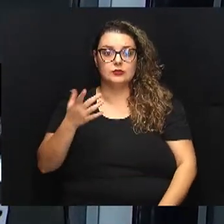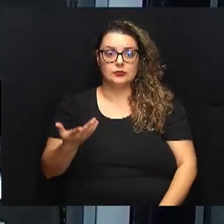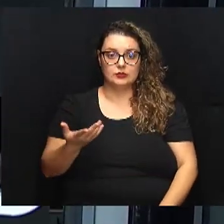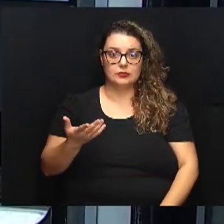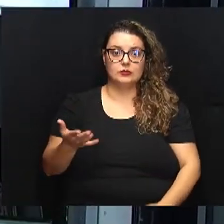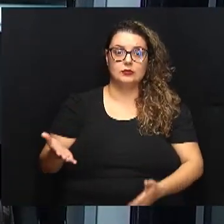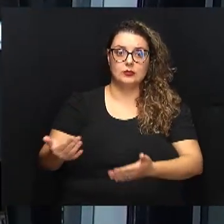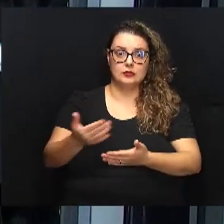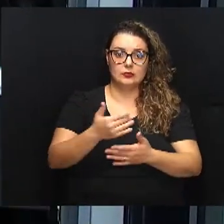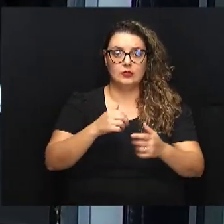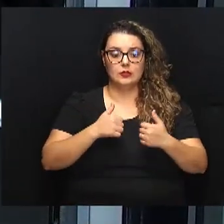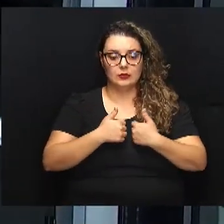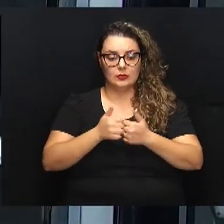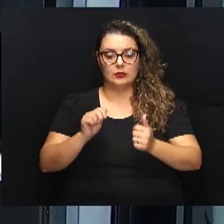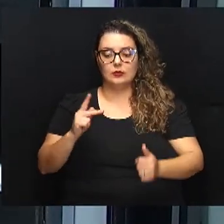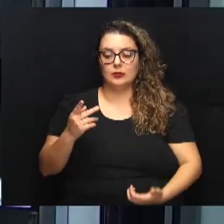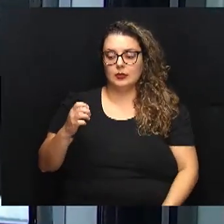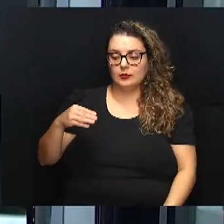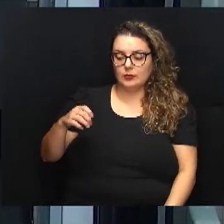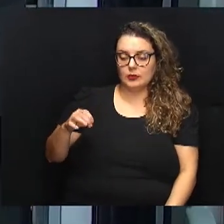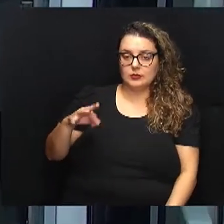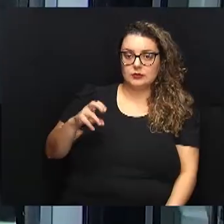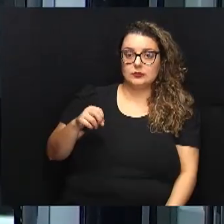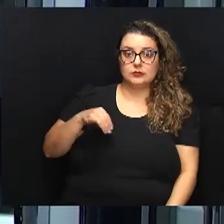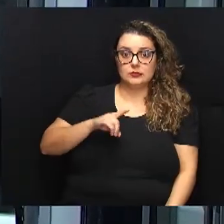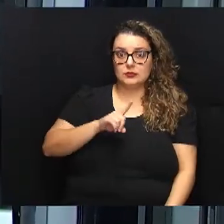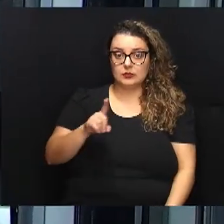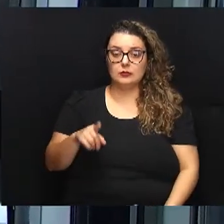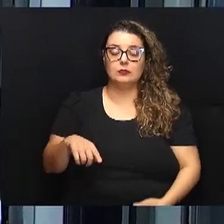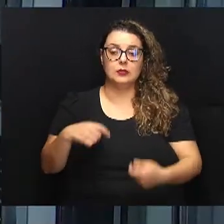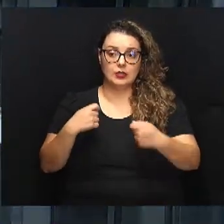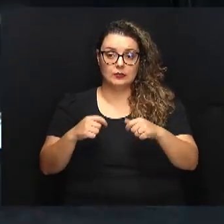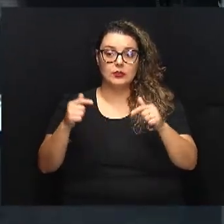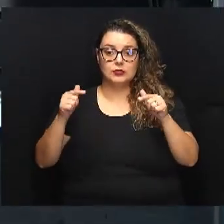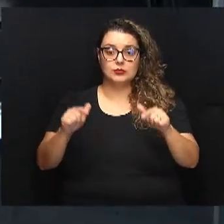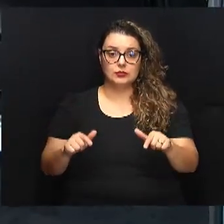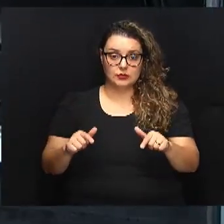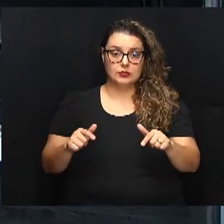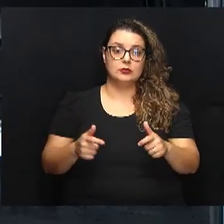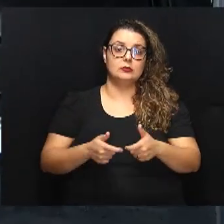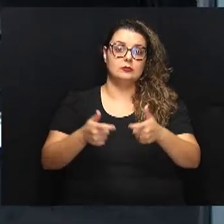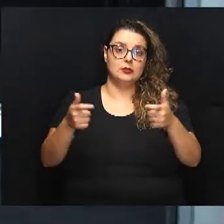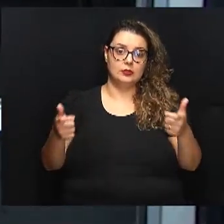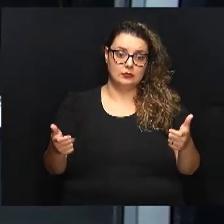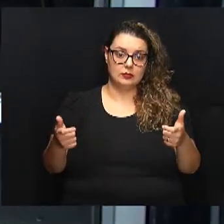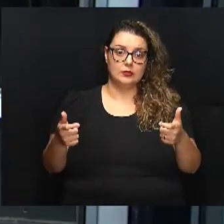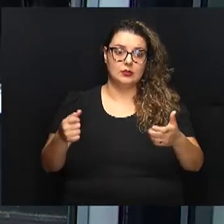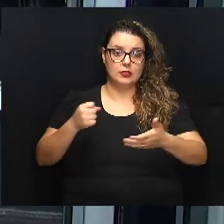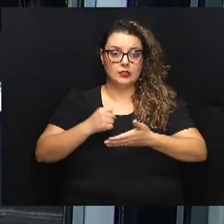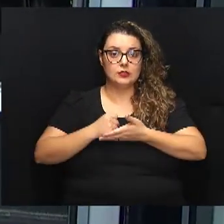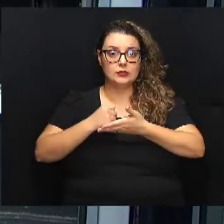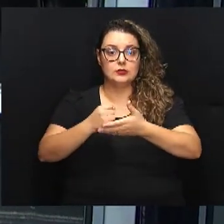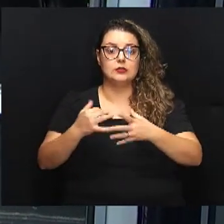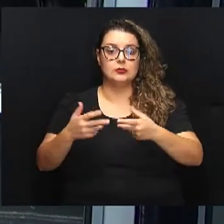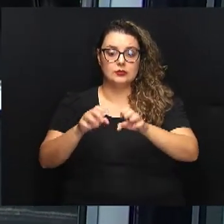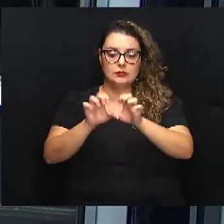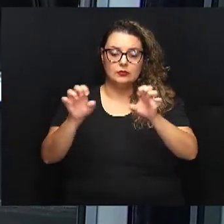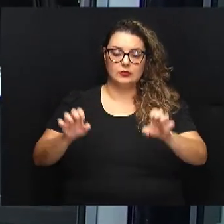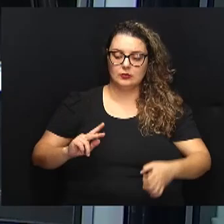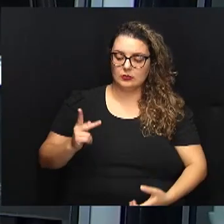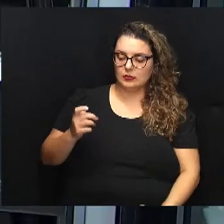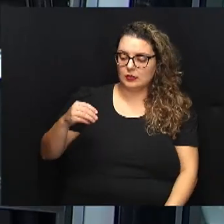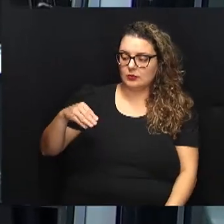coleta com o ônibus do Hemocentro. Se não, precisaremos de um espaço físico maior, onde levaremos toda a estrutura do